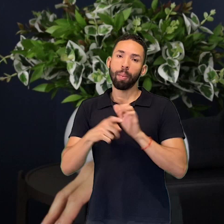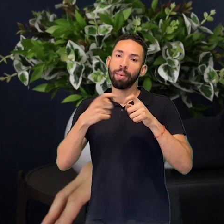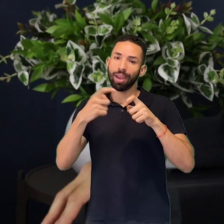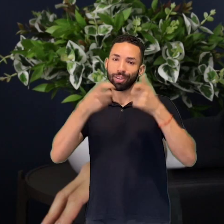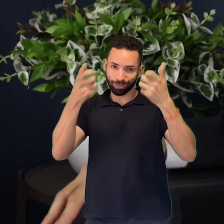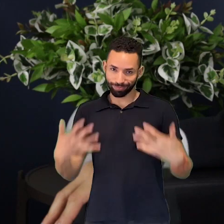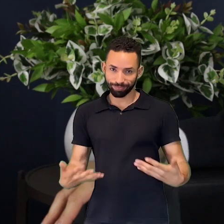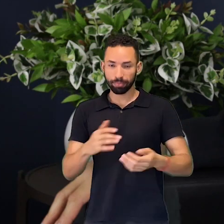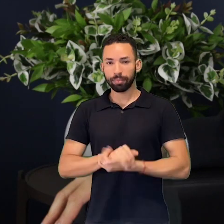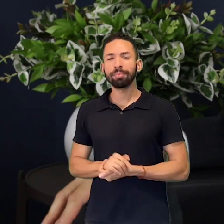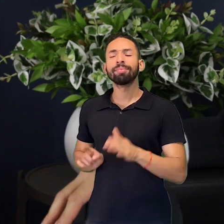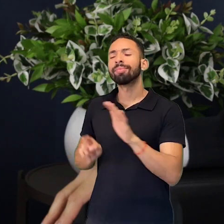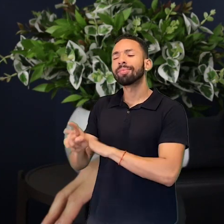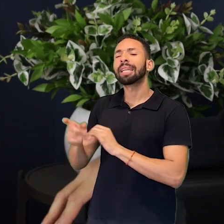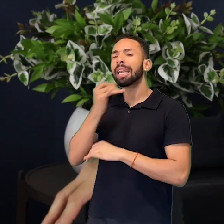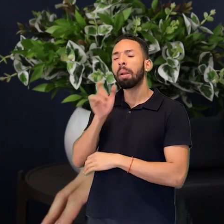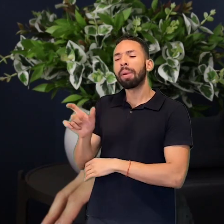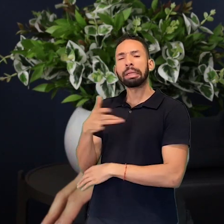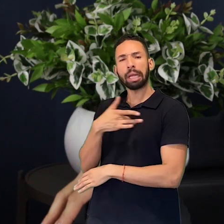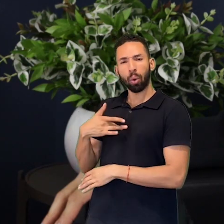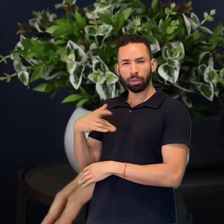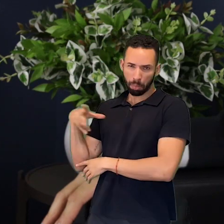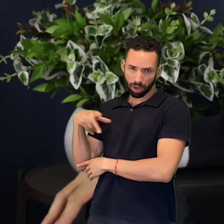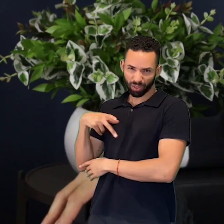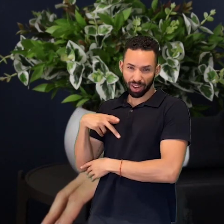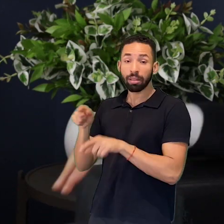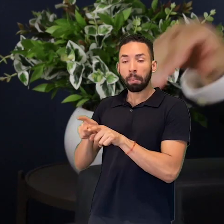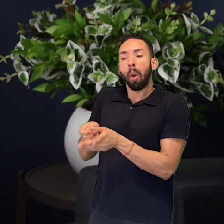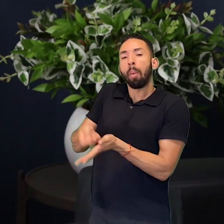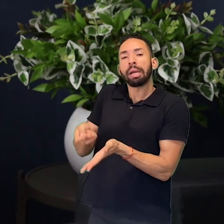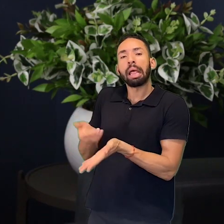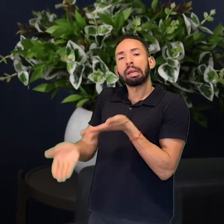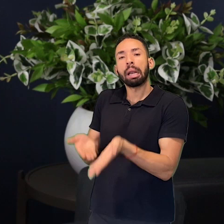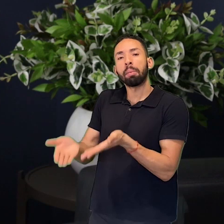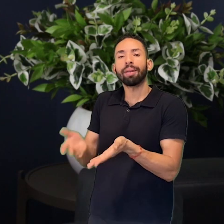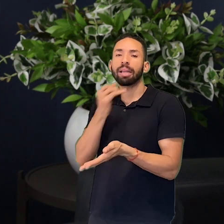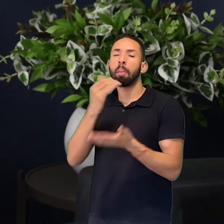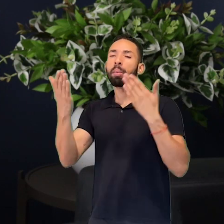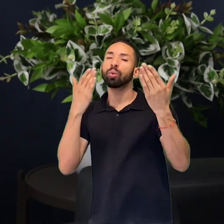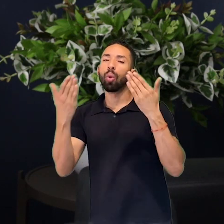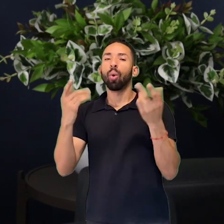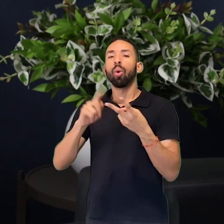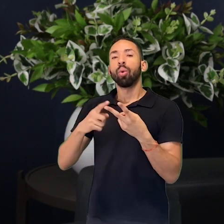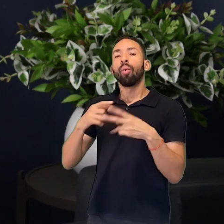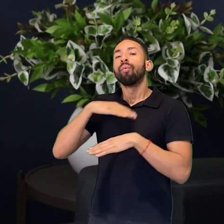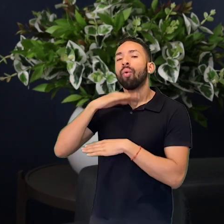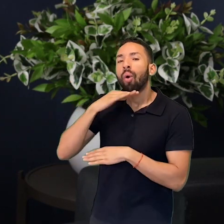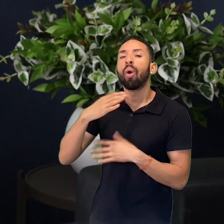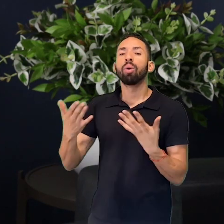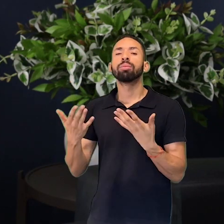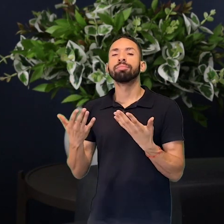médicos. Felipe, e os planos de saúde particulares, né? Eles são obrigados a custear terapias como